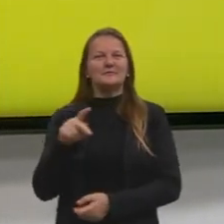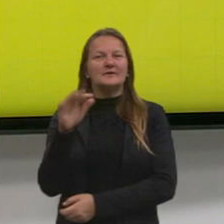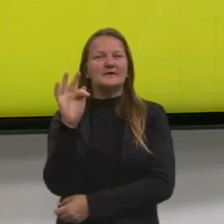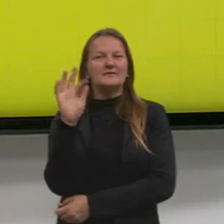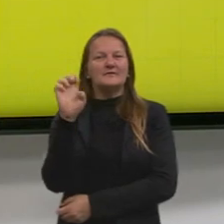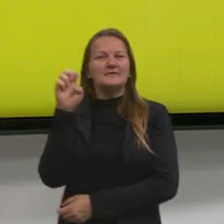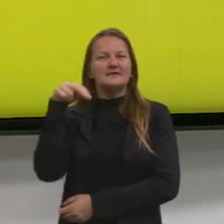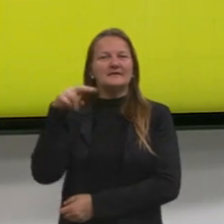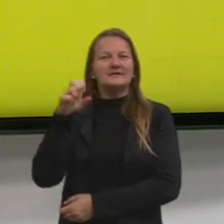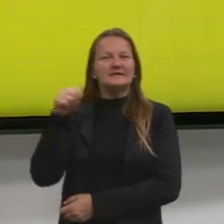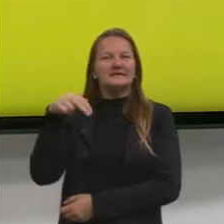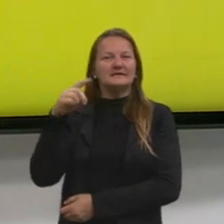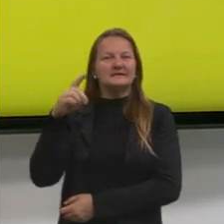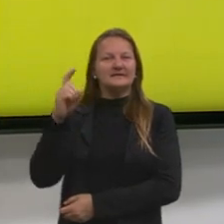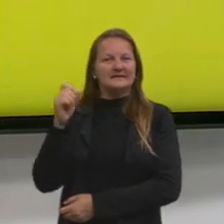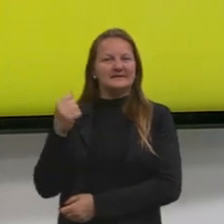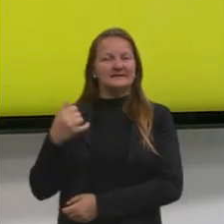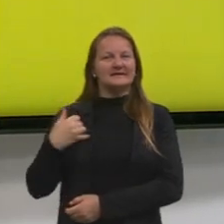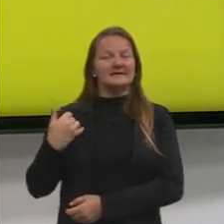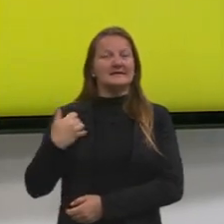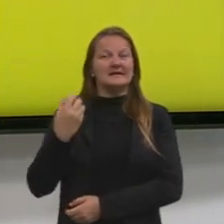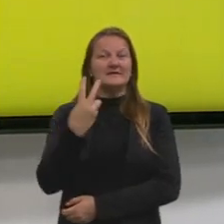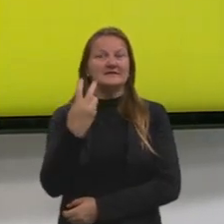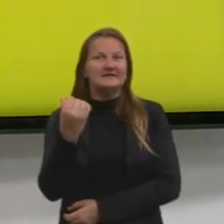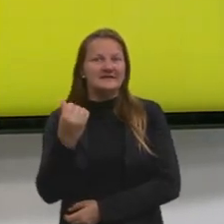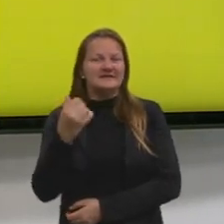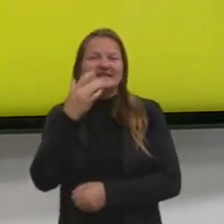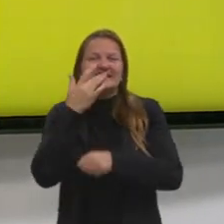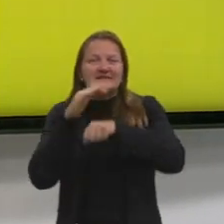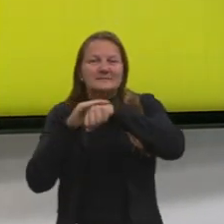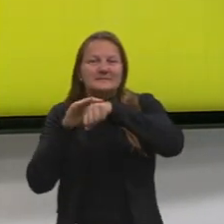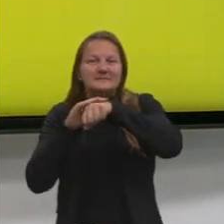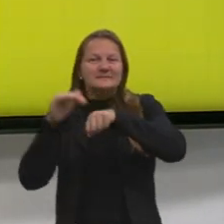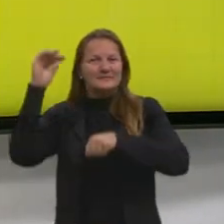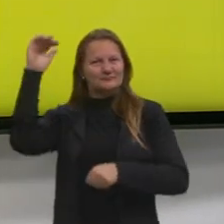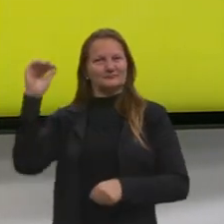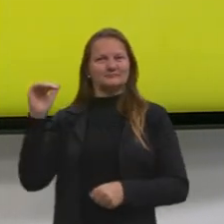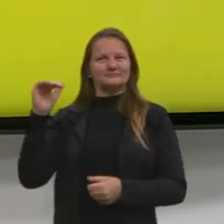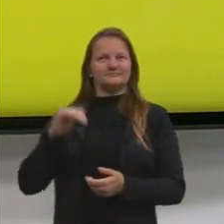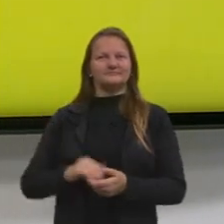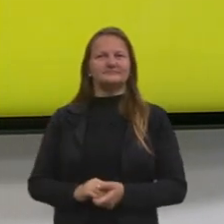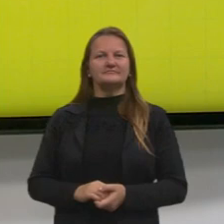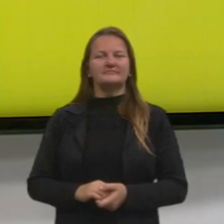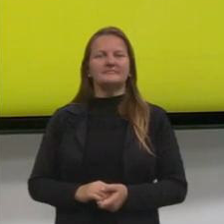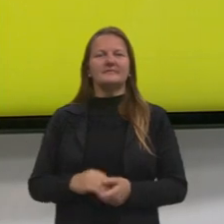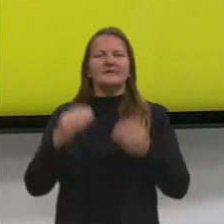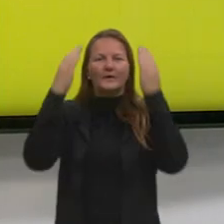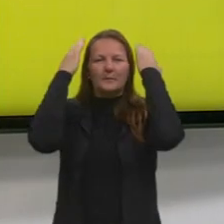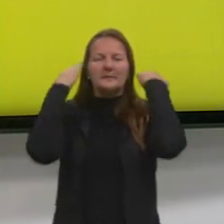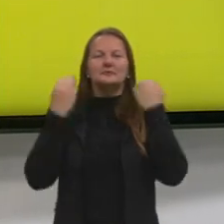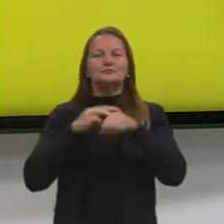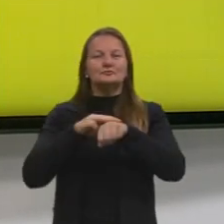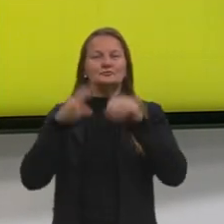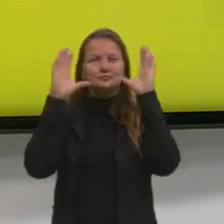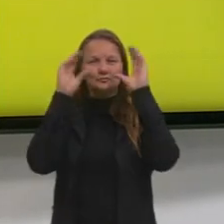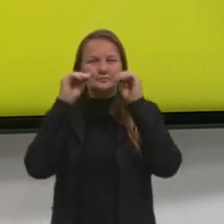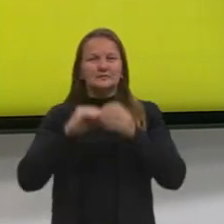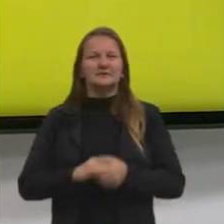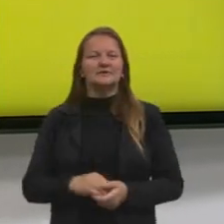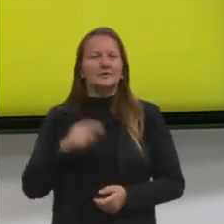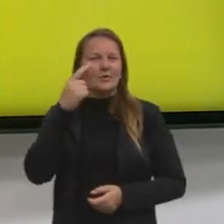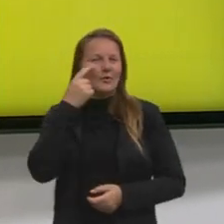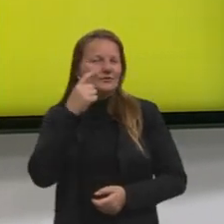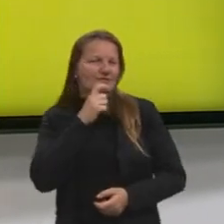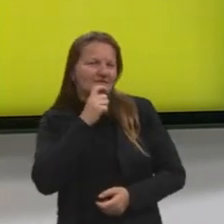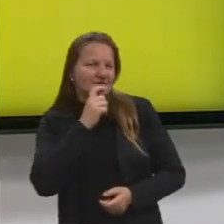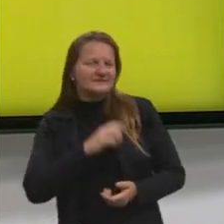Prof Fernanda eu tenho 26 anos sou branca de baixa estatura cabelos castanhos escuros olhos